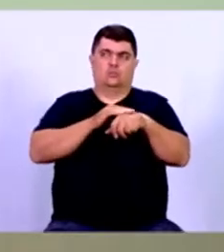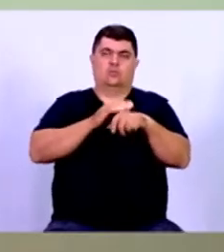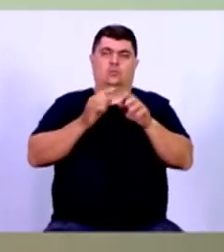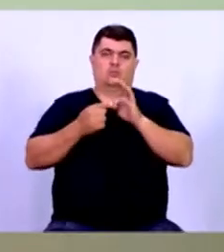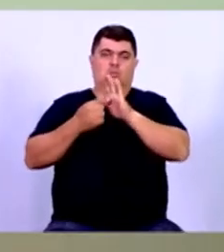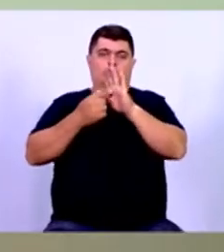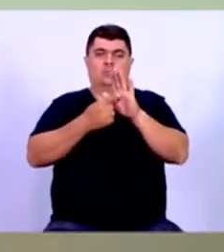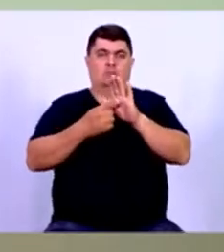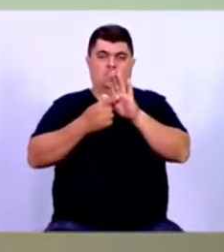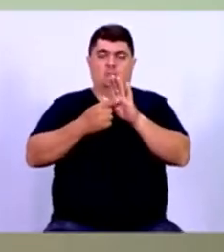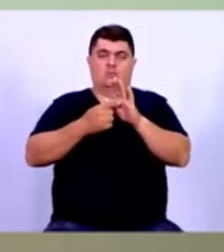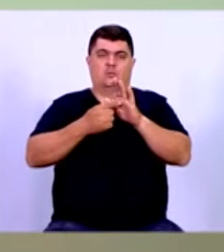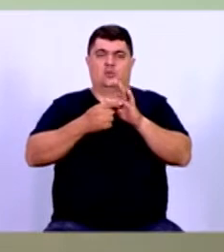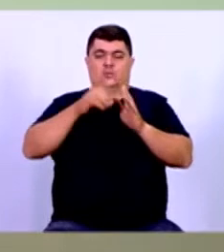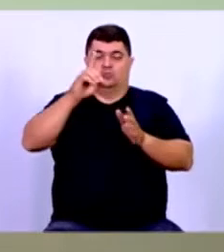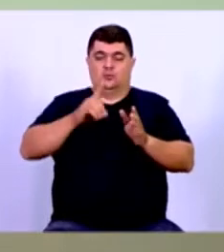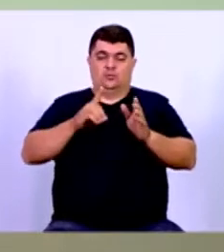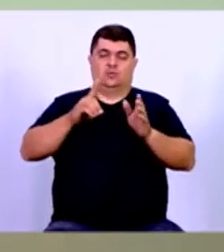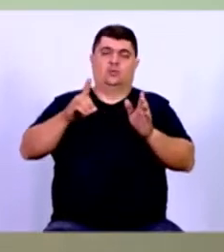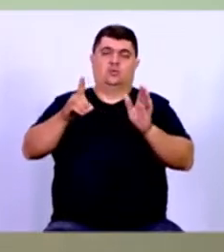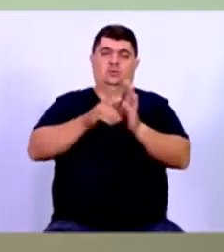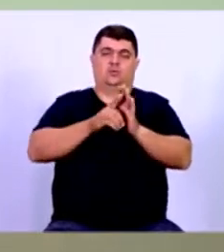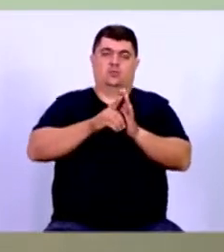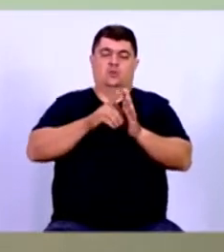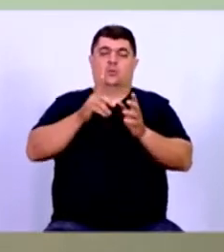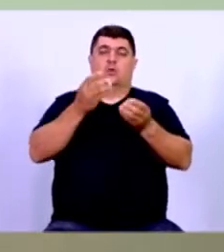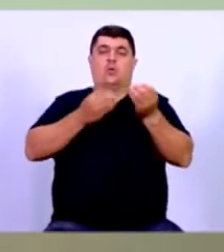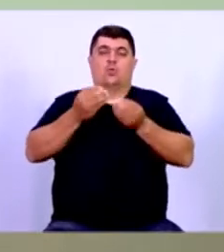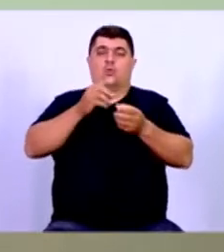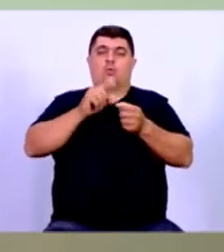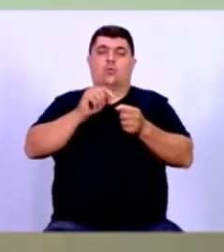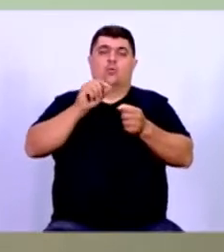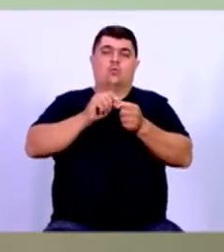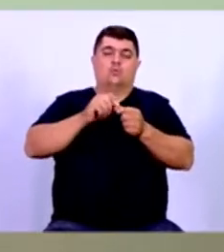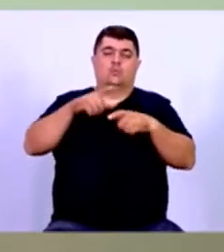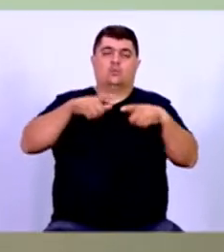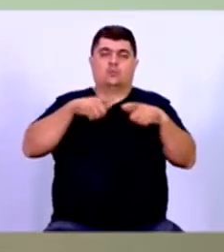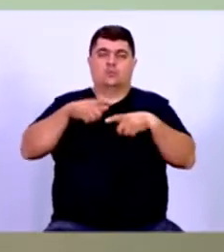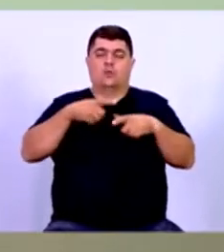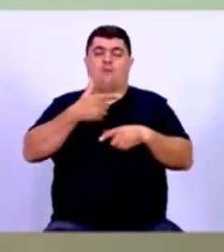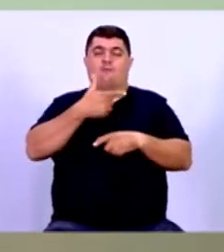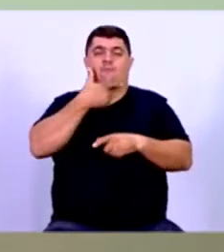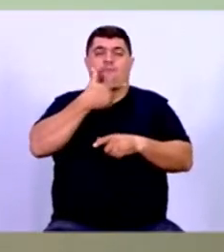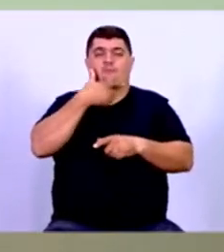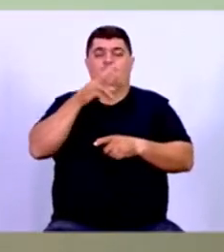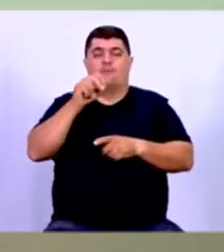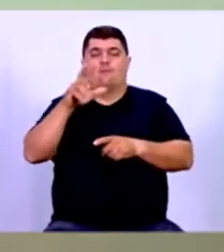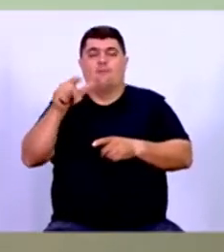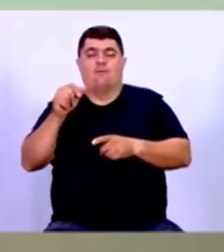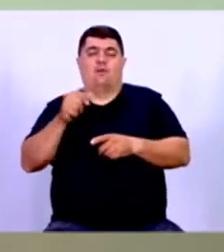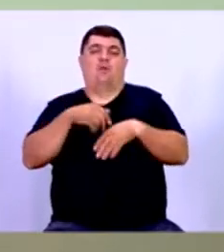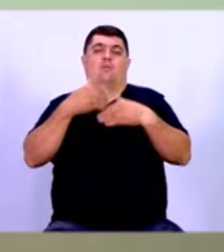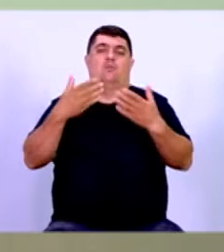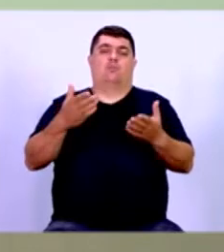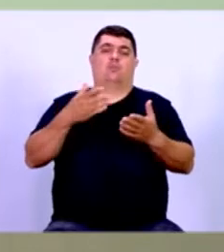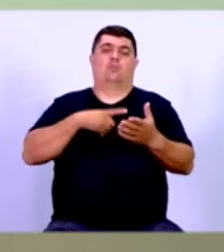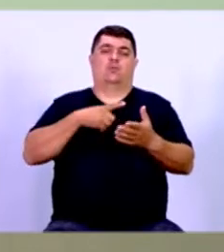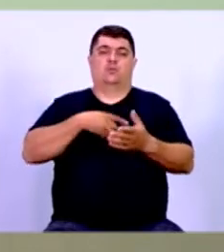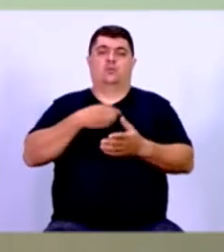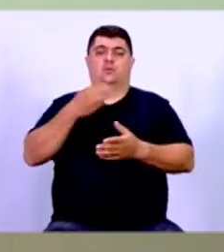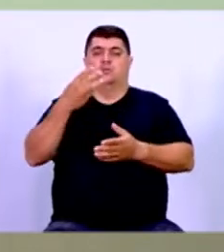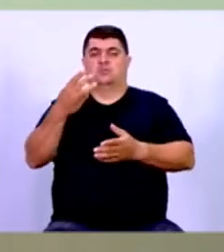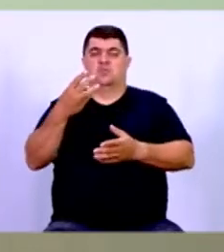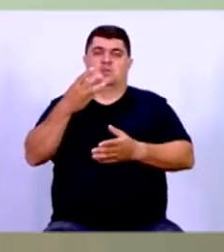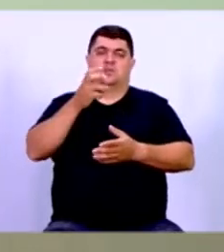os direitos, deveres, o perfil da empresa e qual exatamente é a vaga, e mandamos em torno de 3